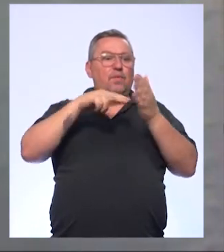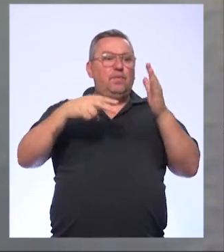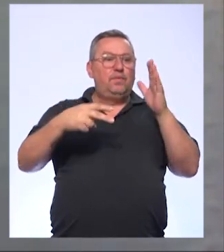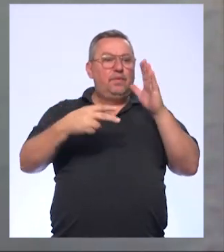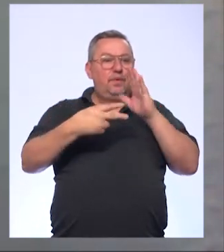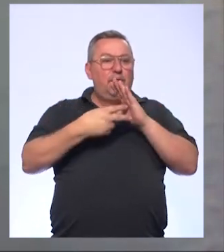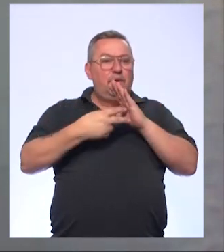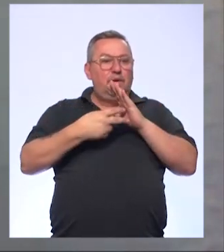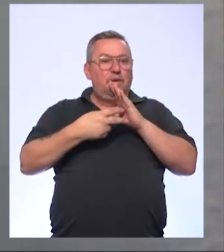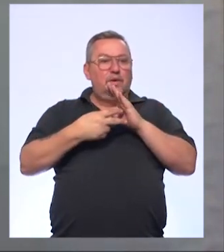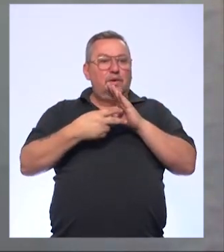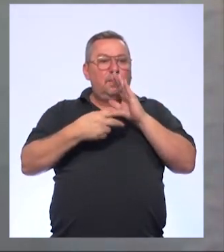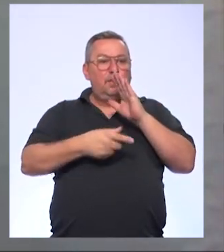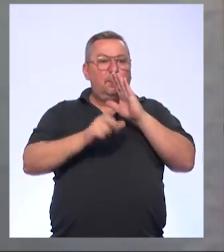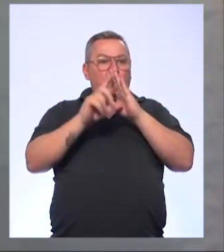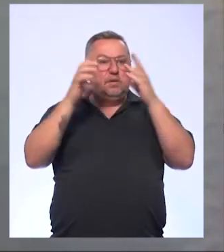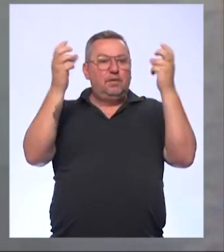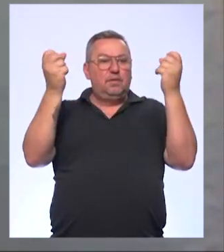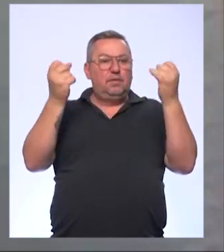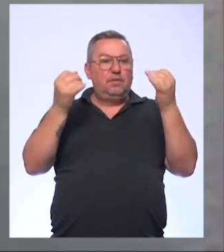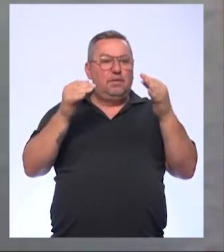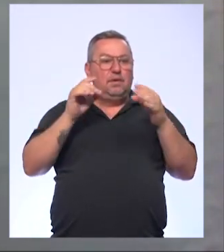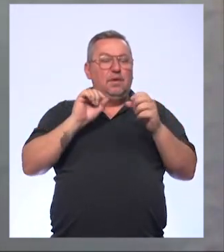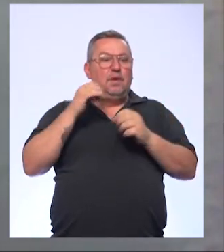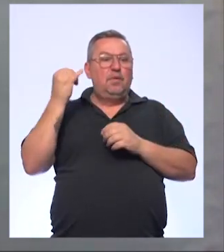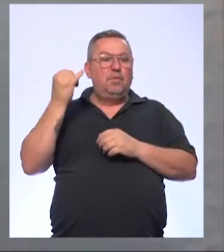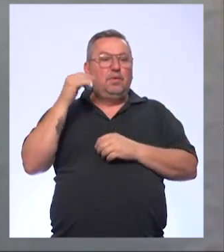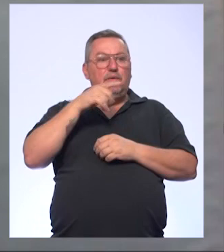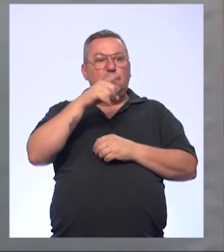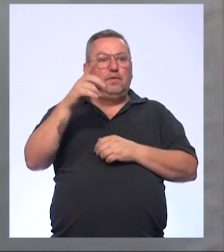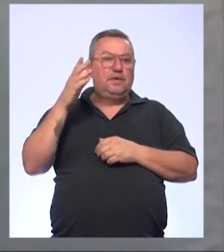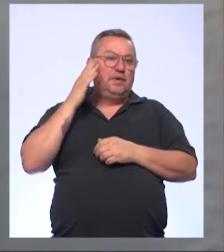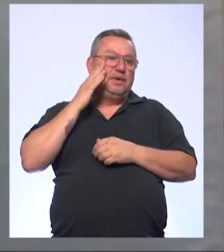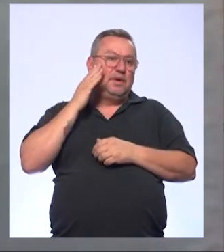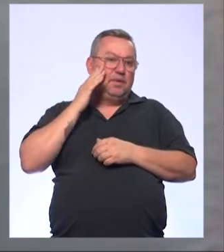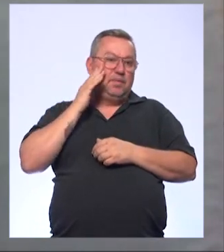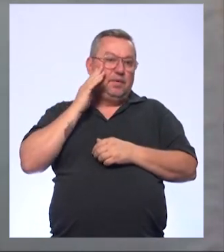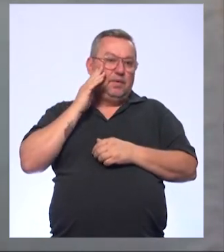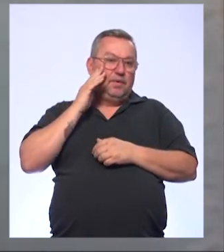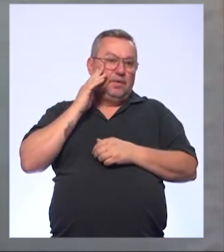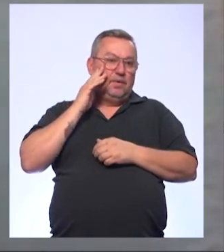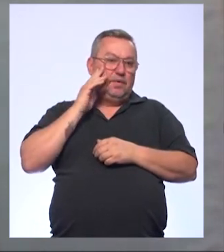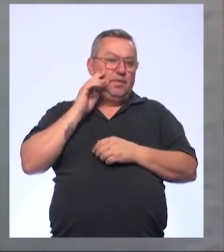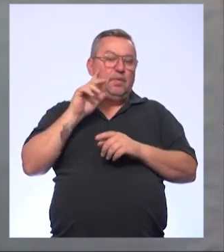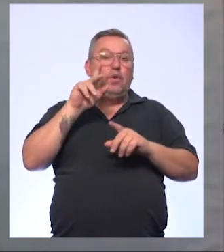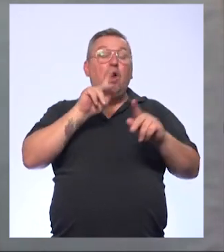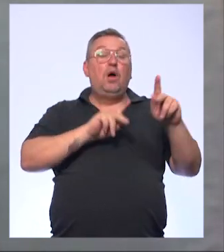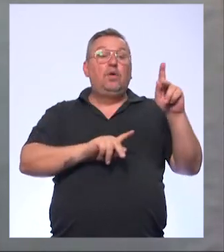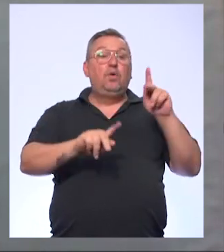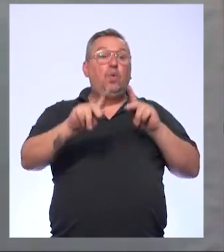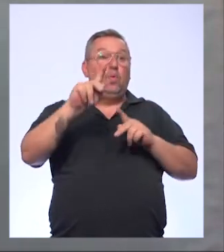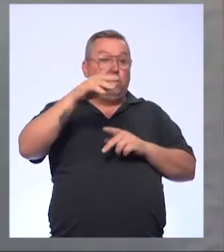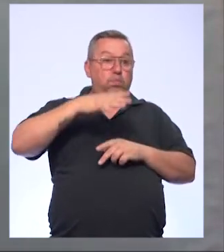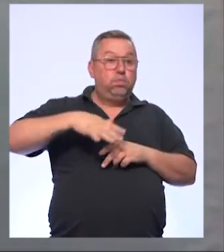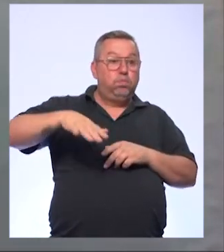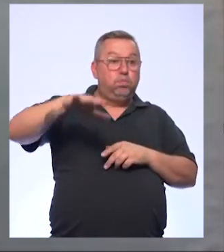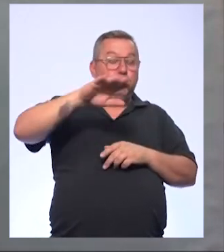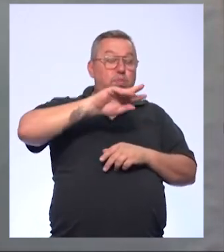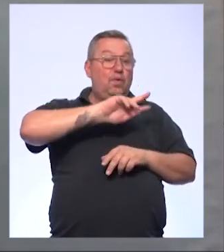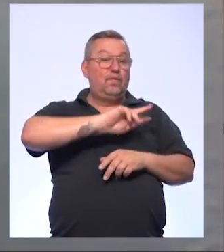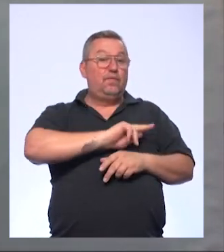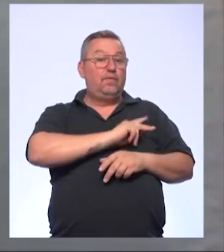significaram. Antes de explicar essas 3 eras, é importante que vocês saibam que o povo hebreu, eles não